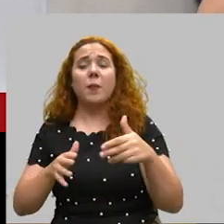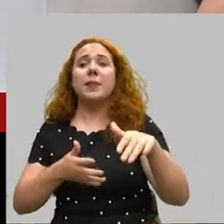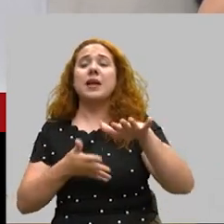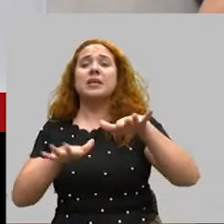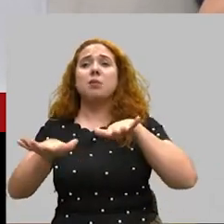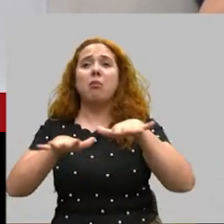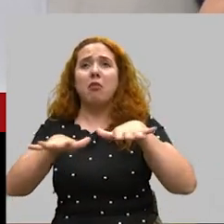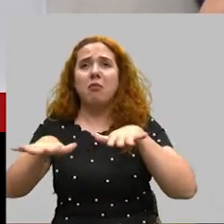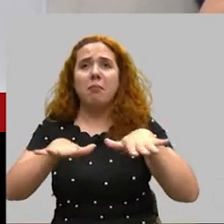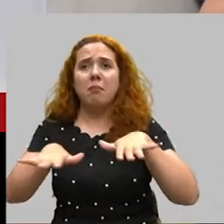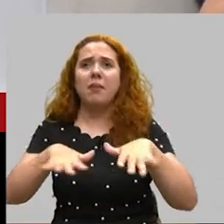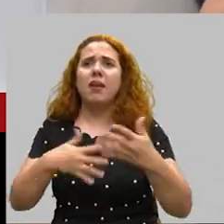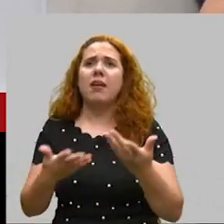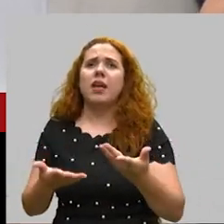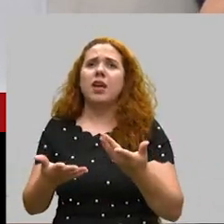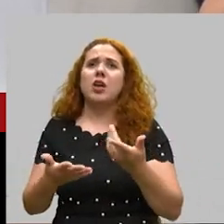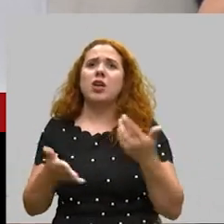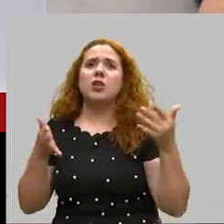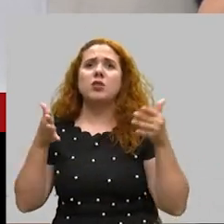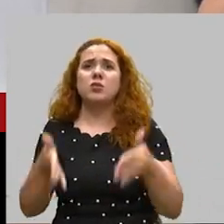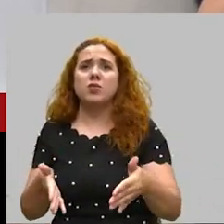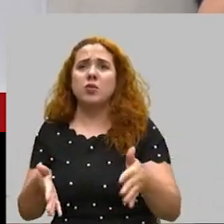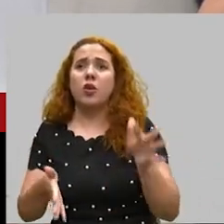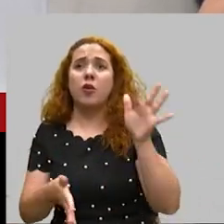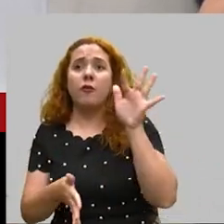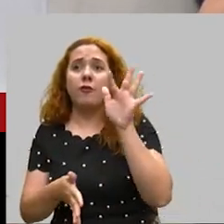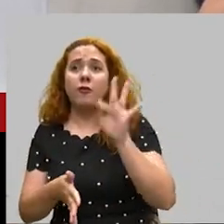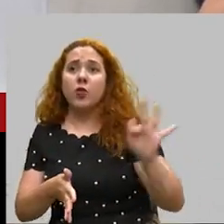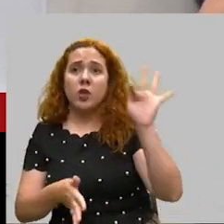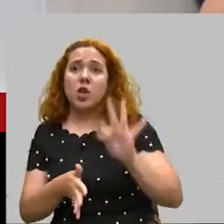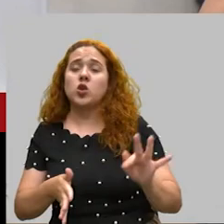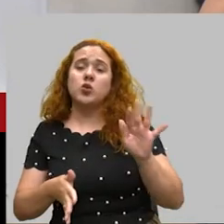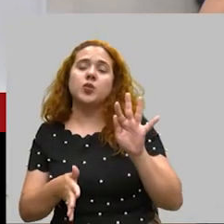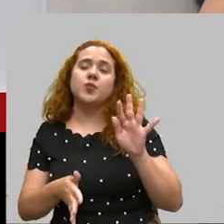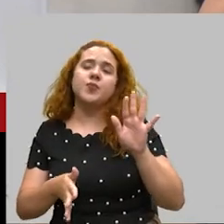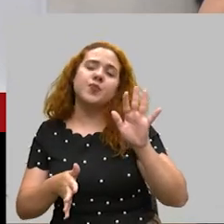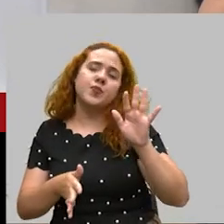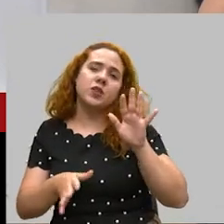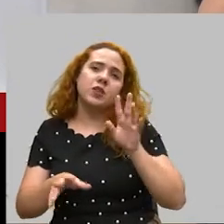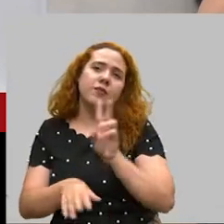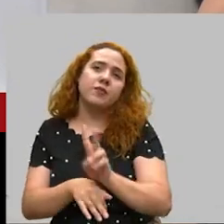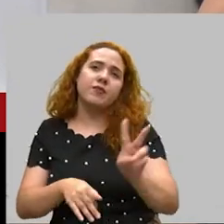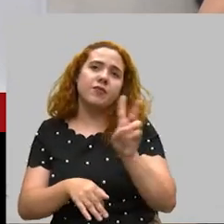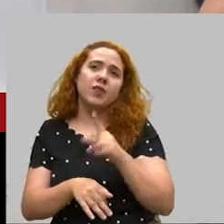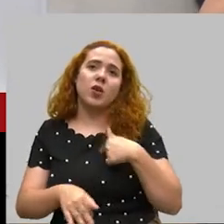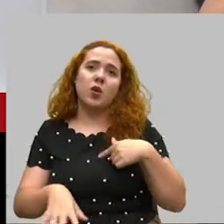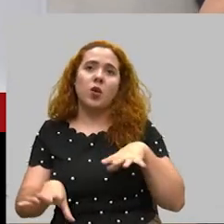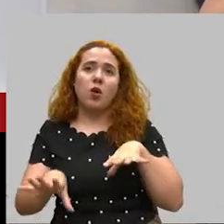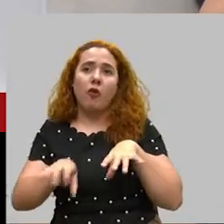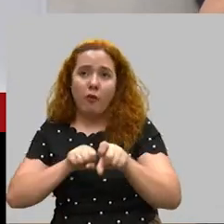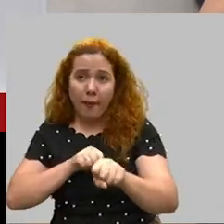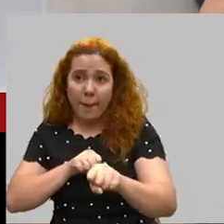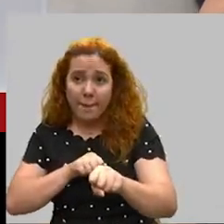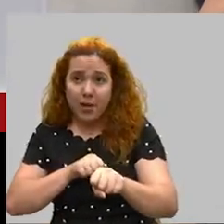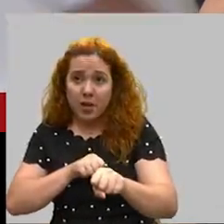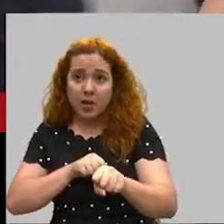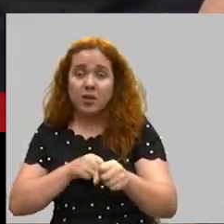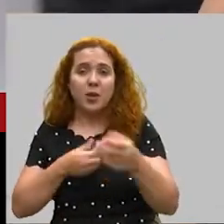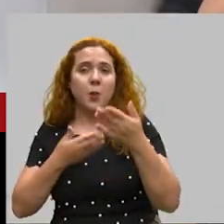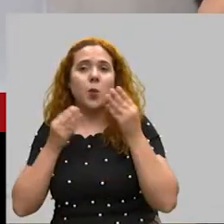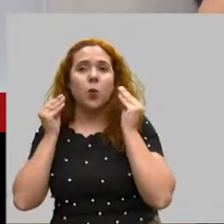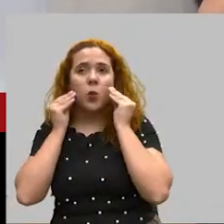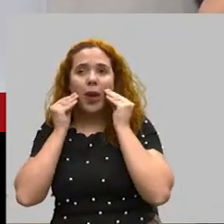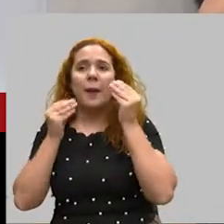fui fui parar lá na Universidade Federal de Viçosa e hoje eu sou graduada eh um beijo para minhas professoras